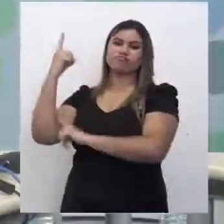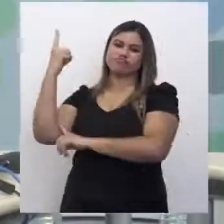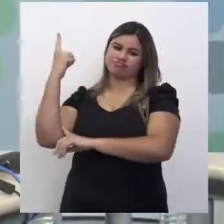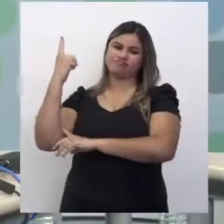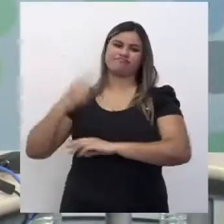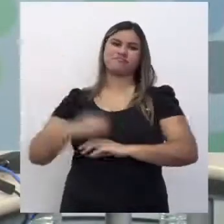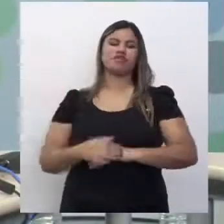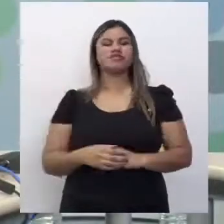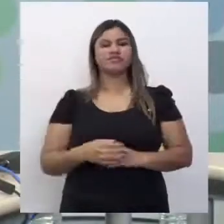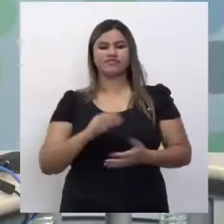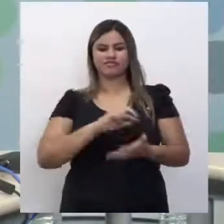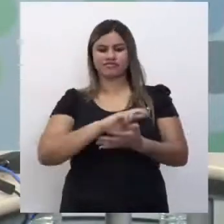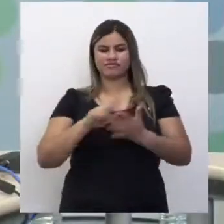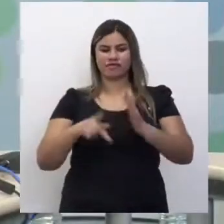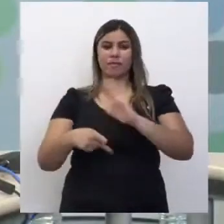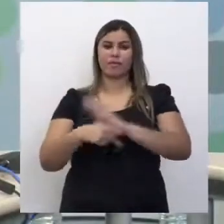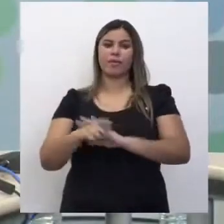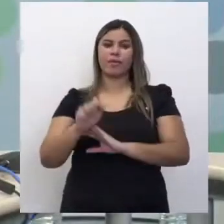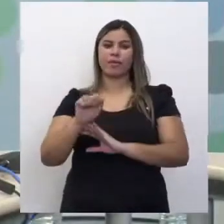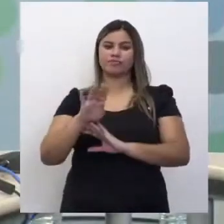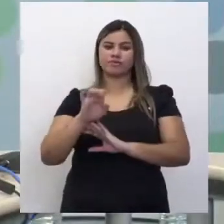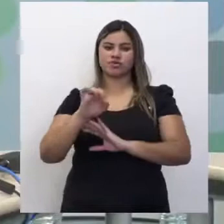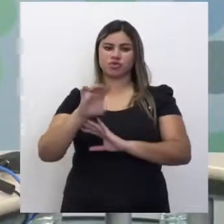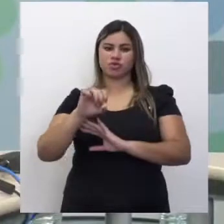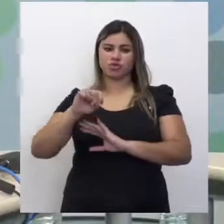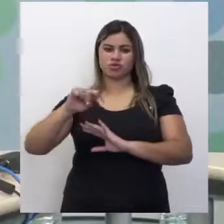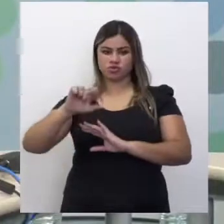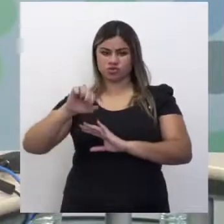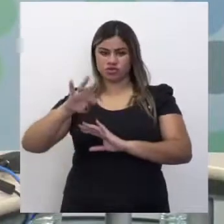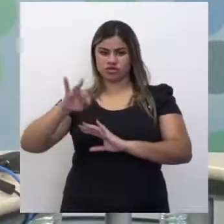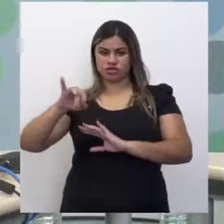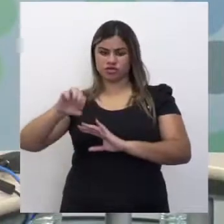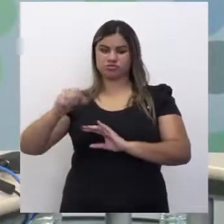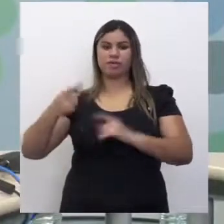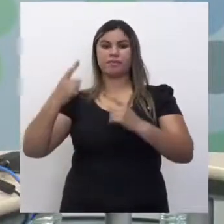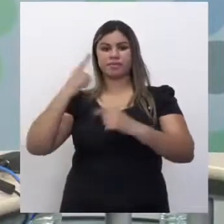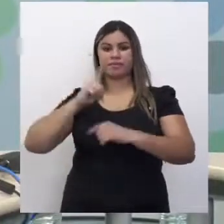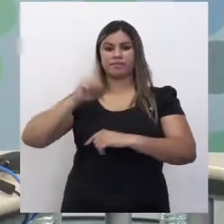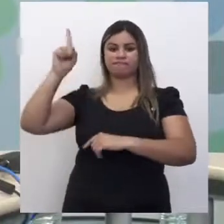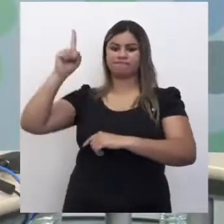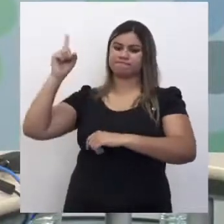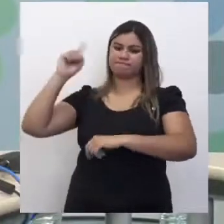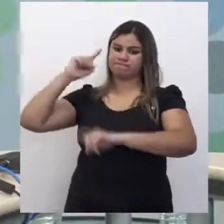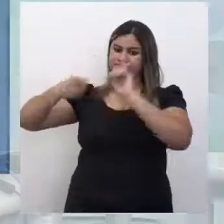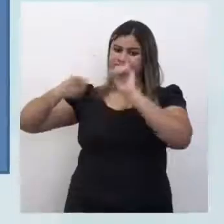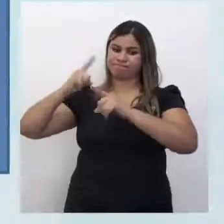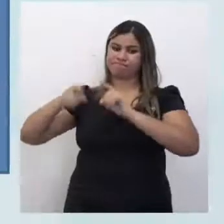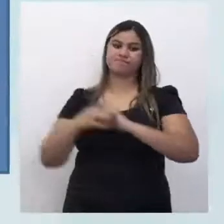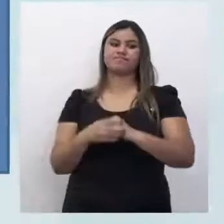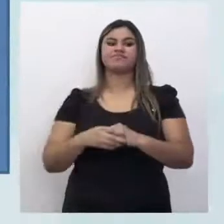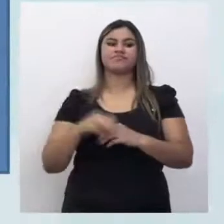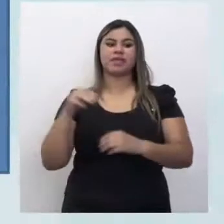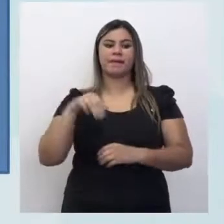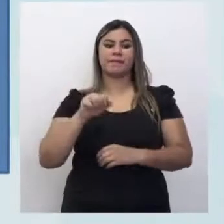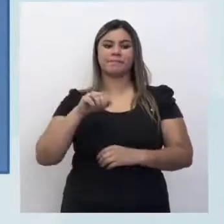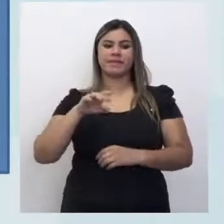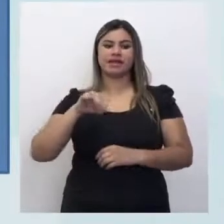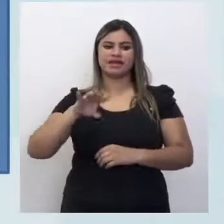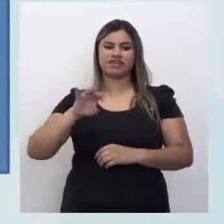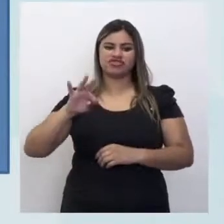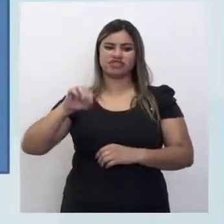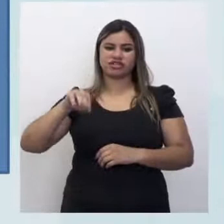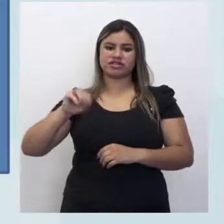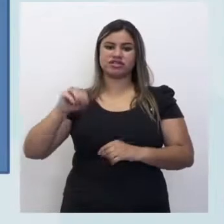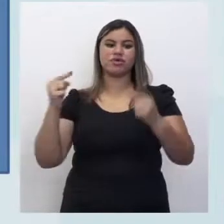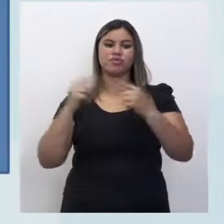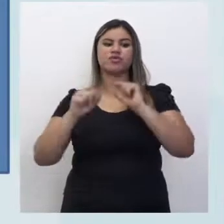características do absolutismo, né, que a gente tem como principal desdobramento. E só para a gente finalizar aí, o mercantilismo rapidinho, né, que